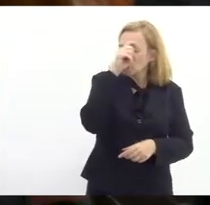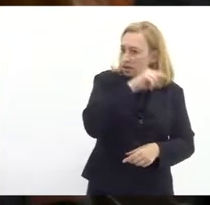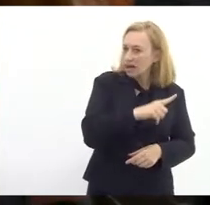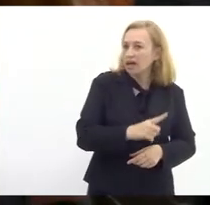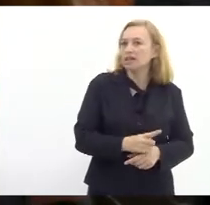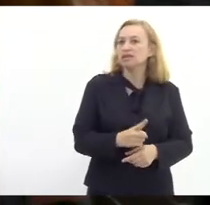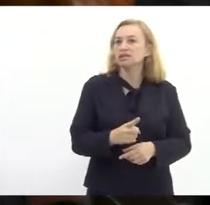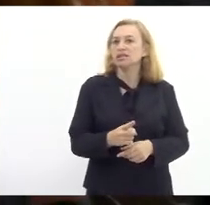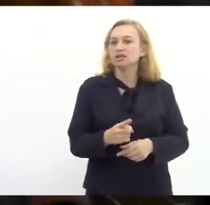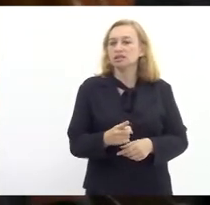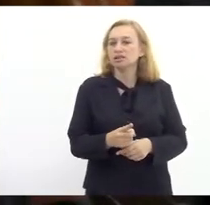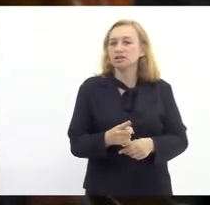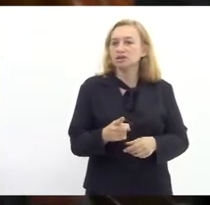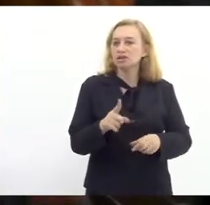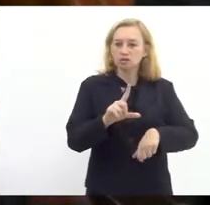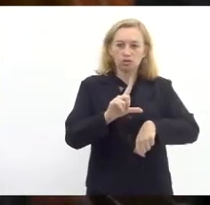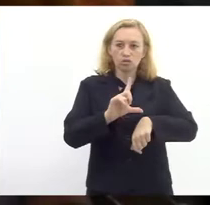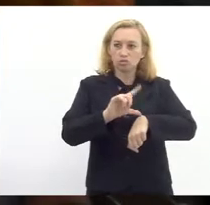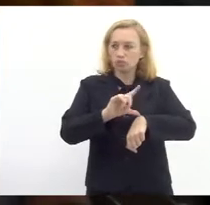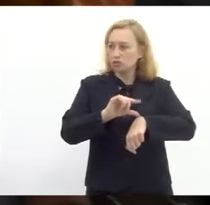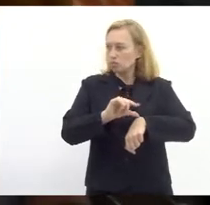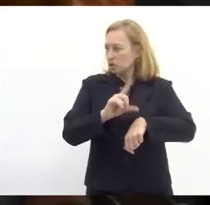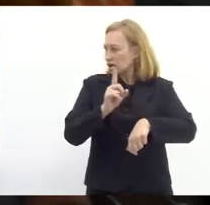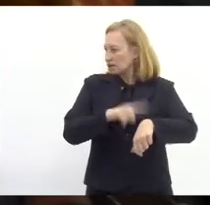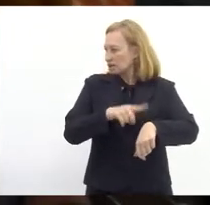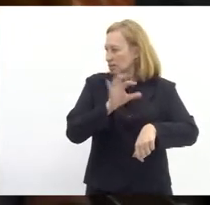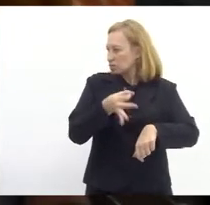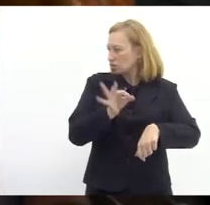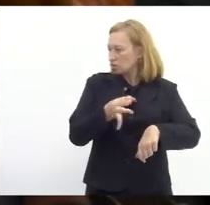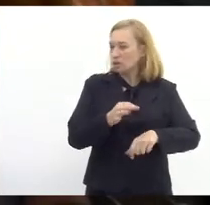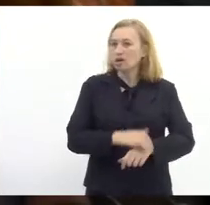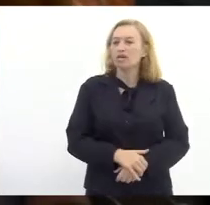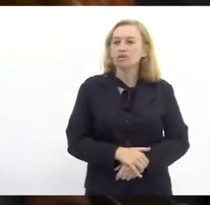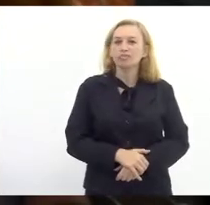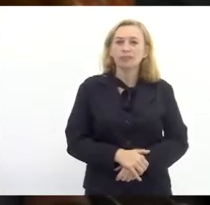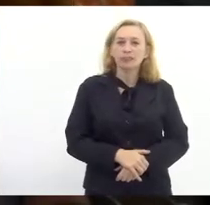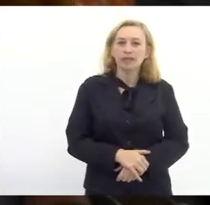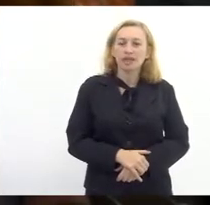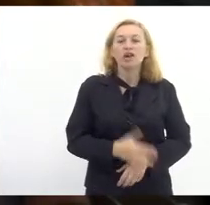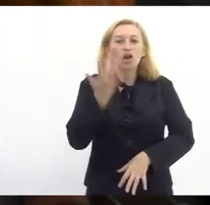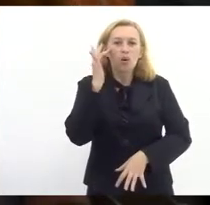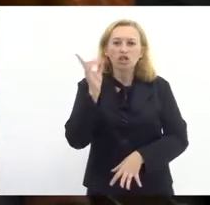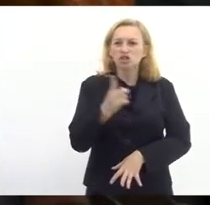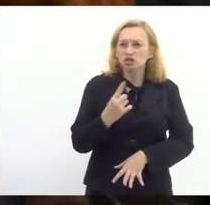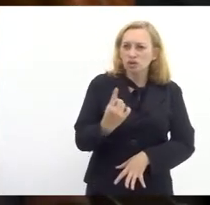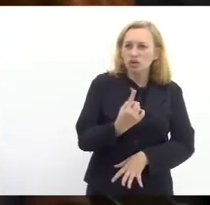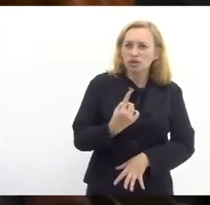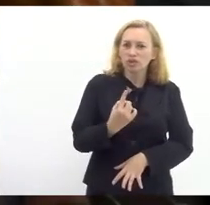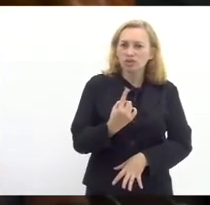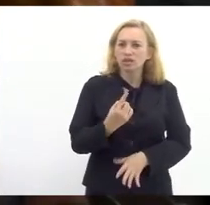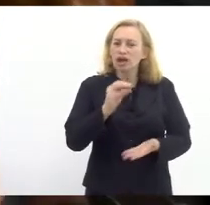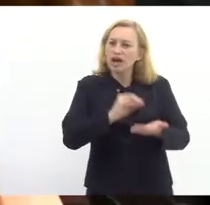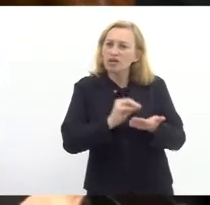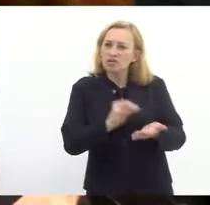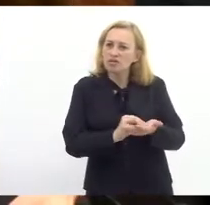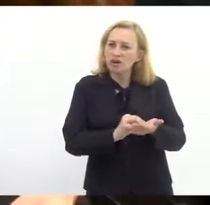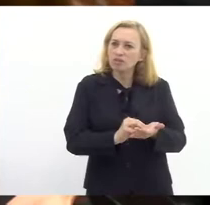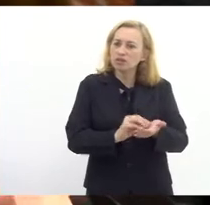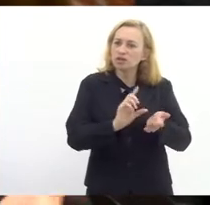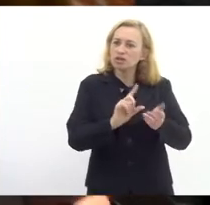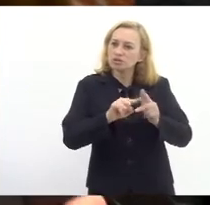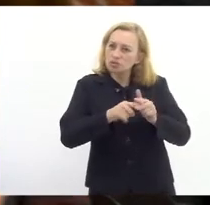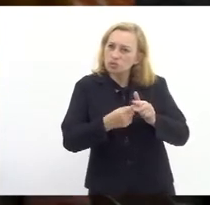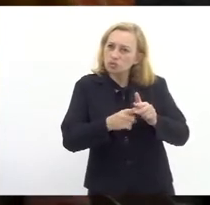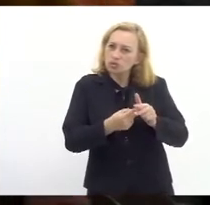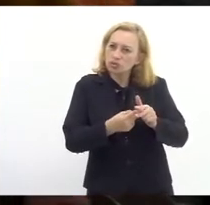na prestação, na pontualidade e na regularidade do sistema. Então, acho que a falta de manutenção causa,